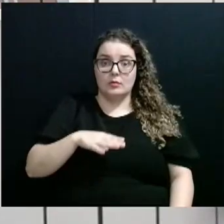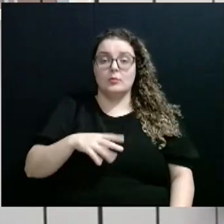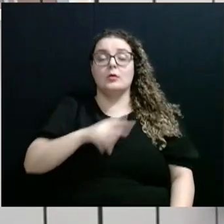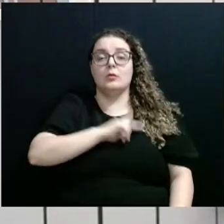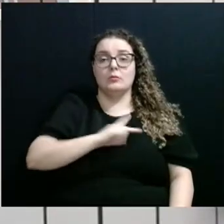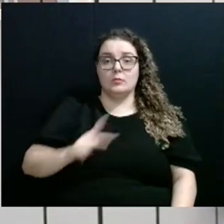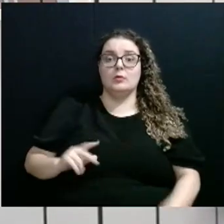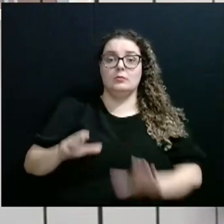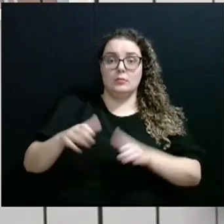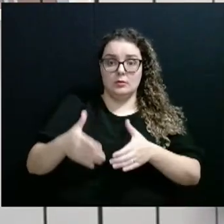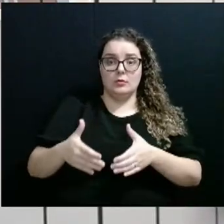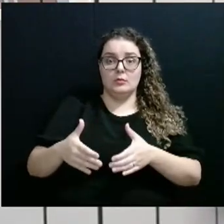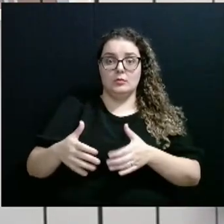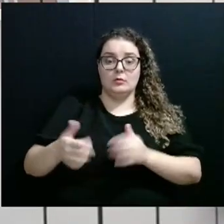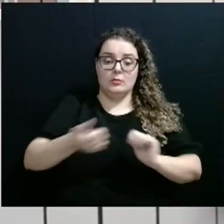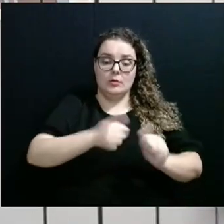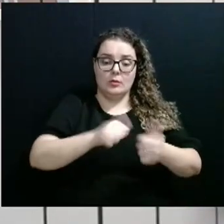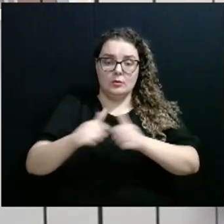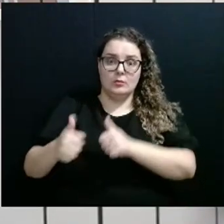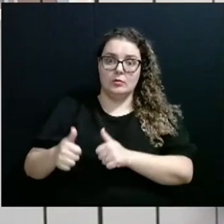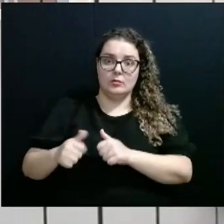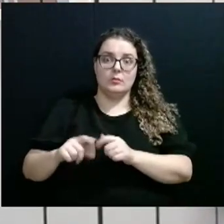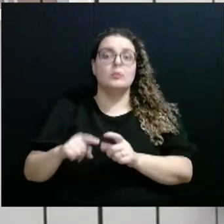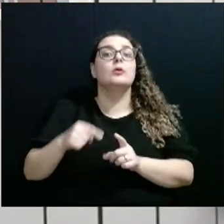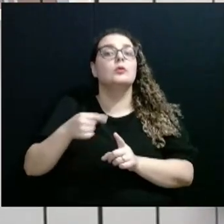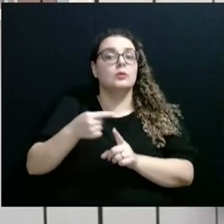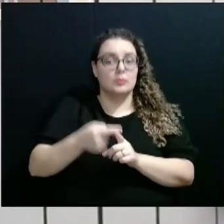uma avaliação positiva das atividades.